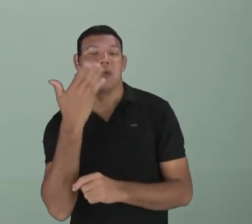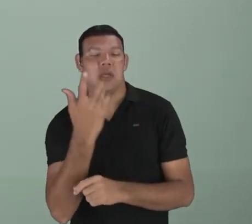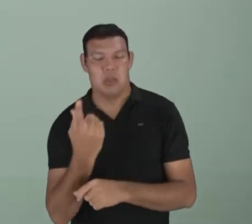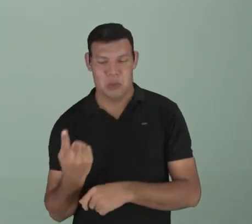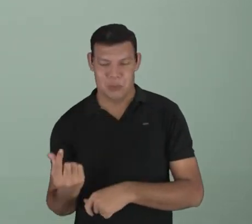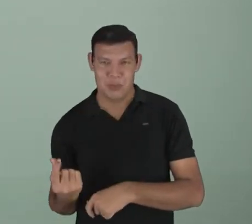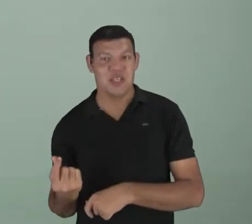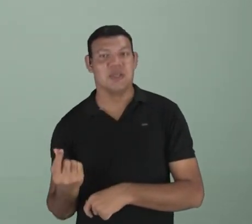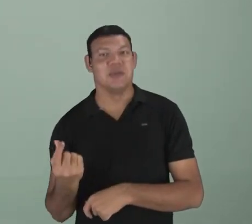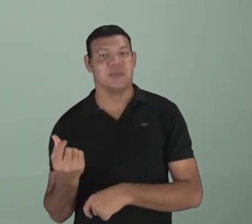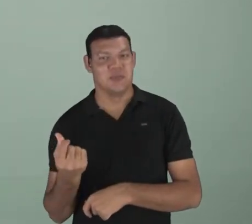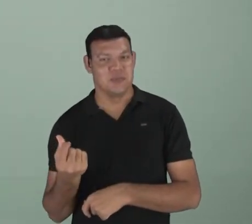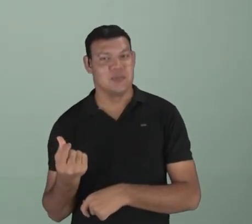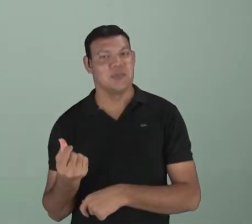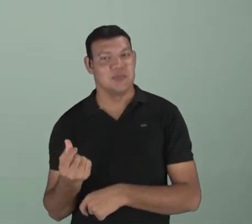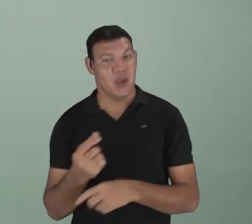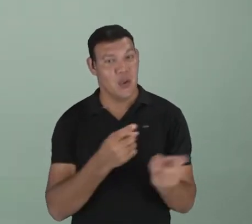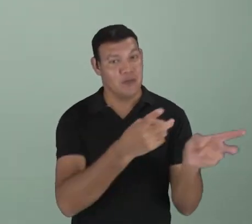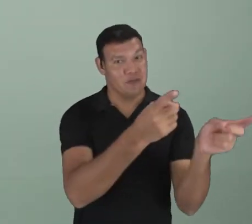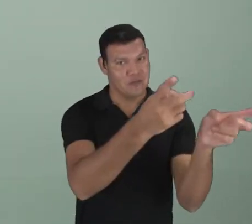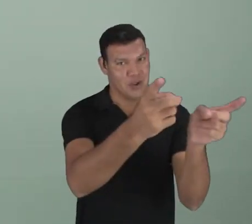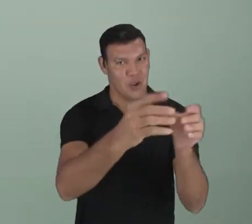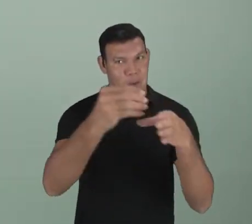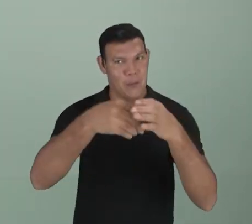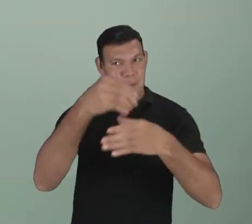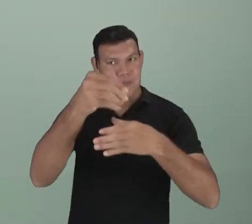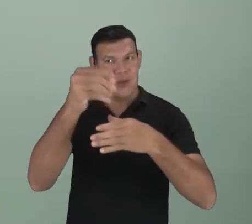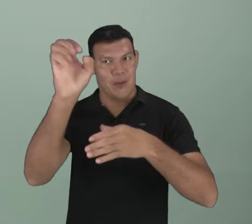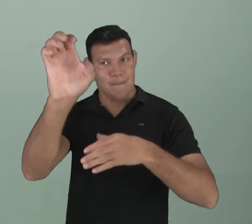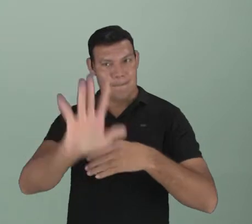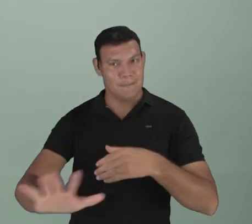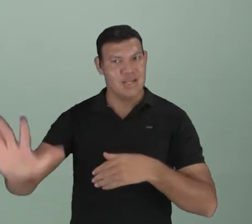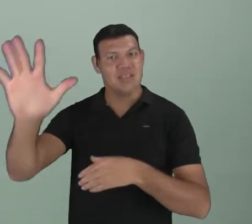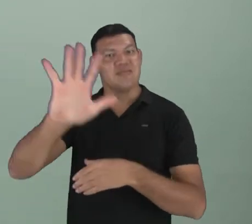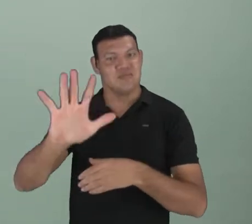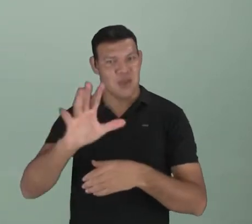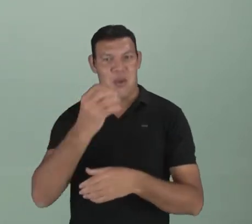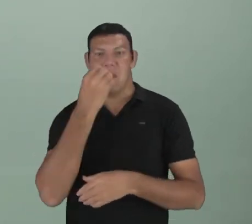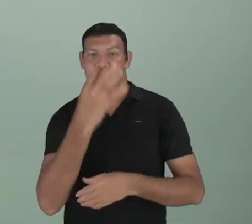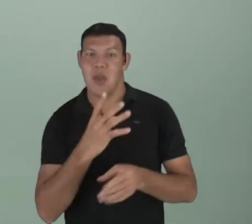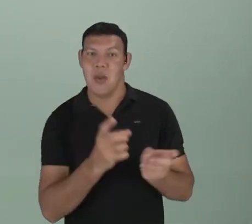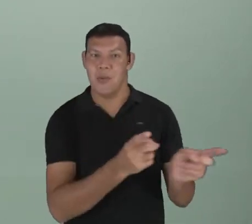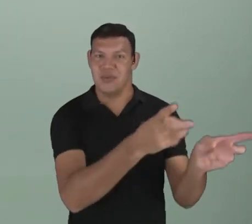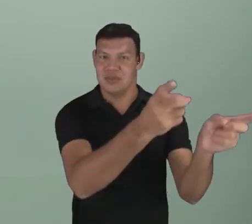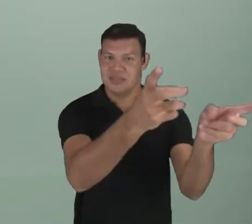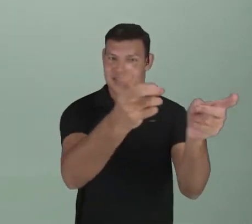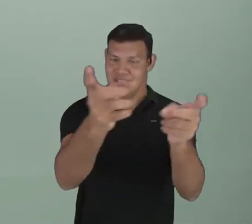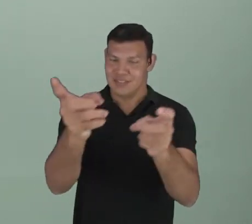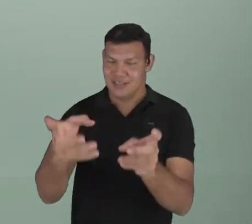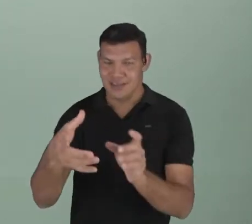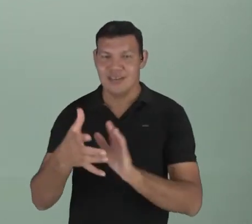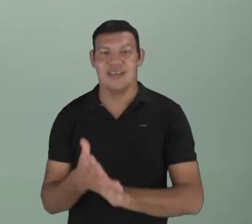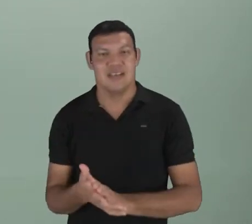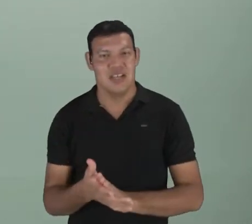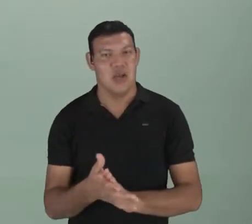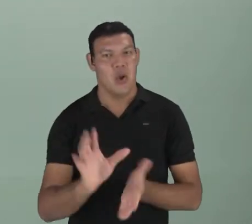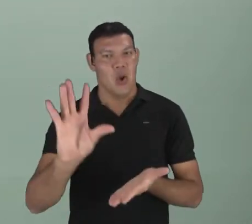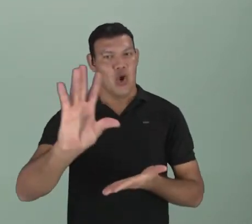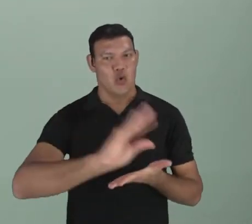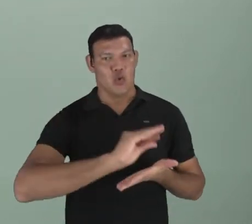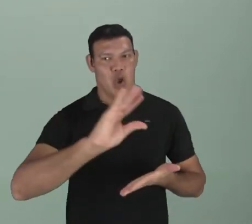alto valor no mercado europeu, né? Então era muito rentável vender aí, trazeria